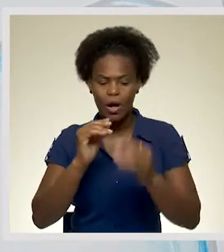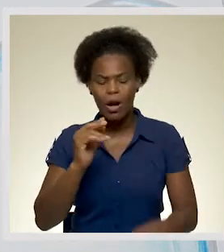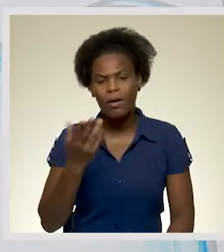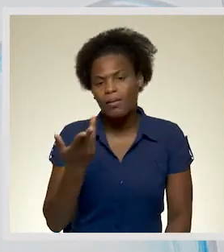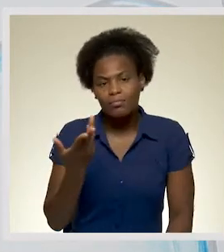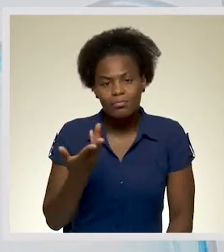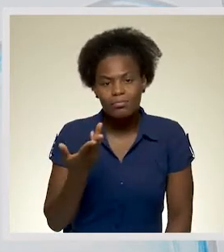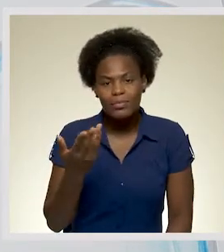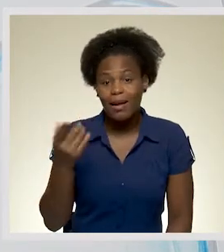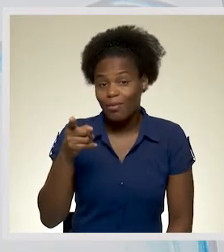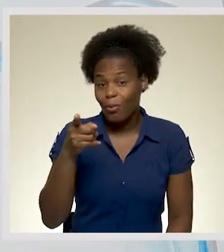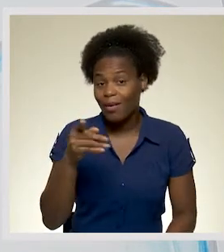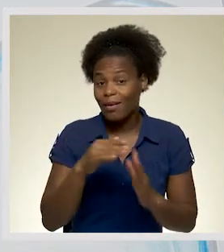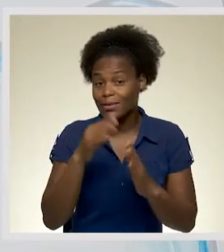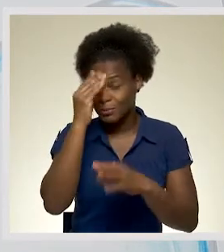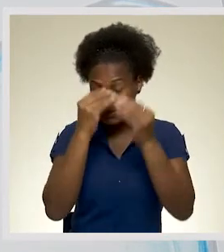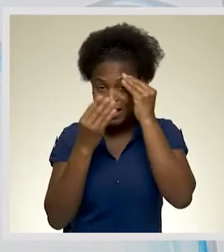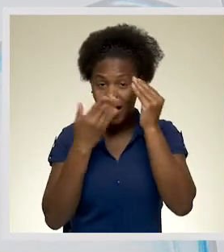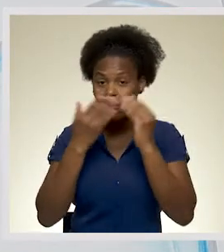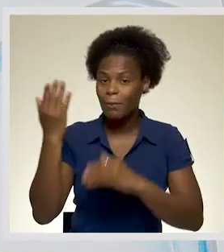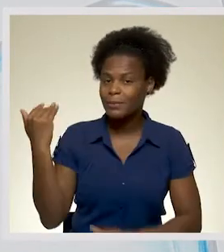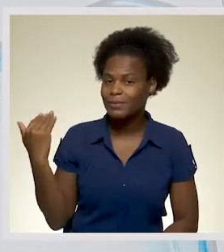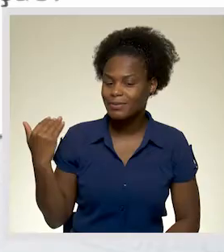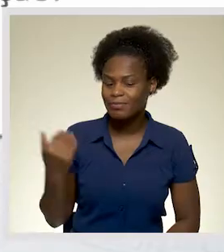aprendeste lá em casa na aula anterior.